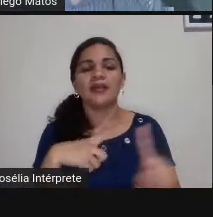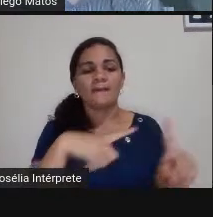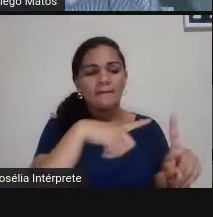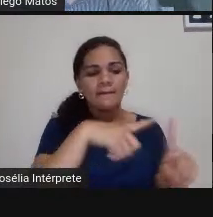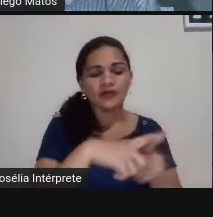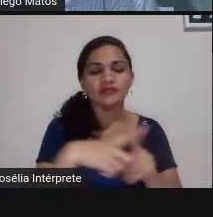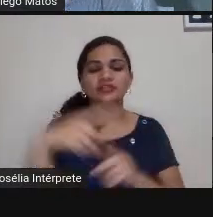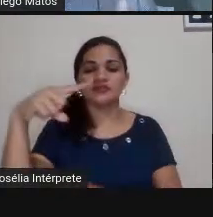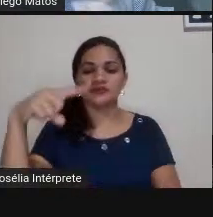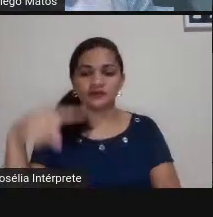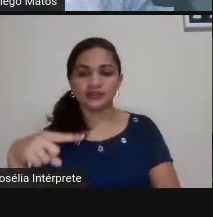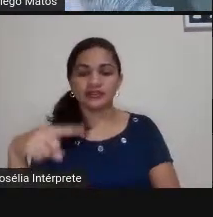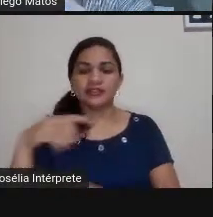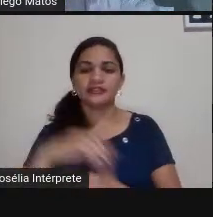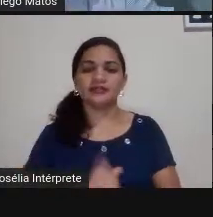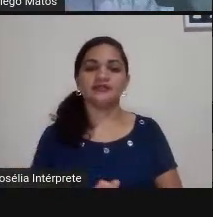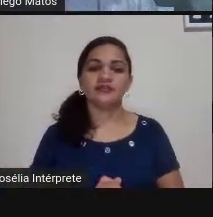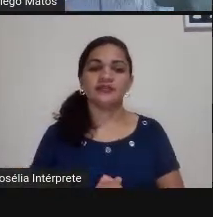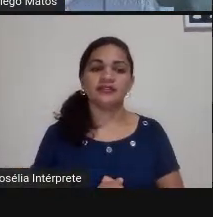e negativos